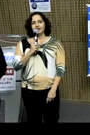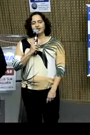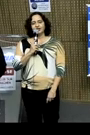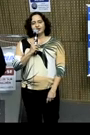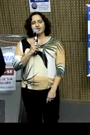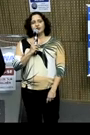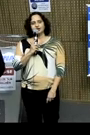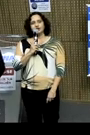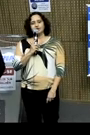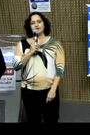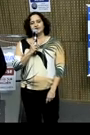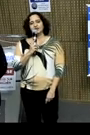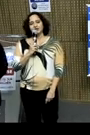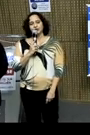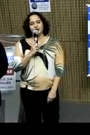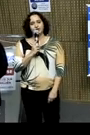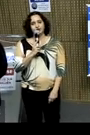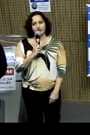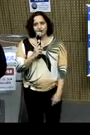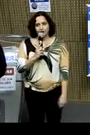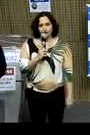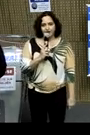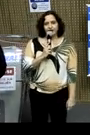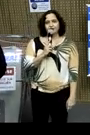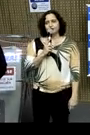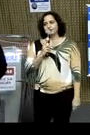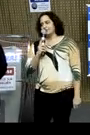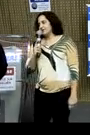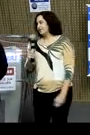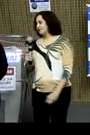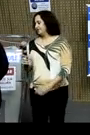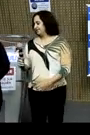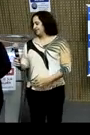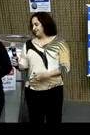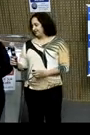resgate das ações que nós não estávamos fazendo anteriormente. Muito obrigada a todos.